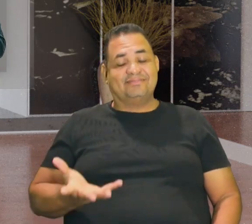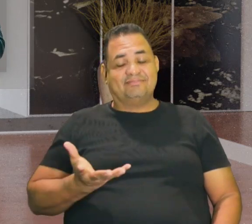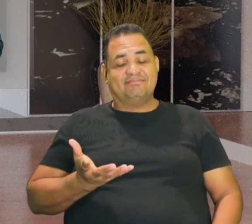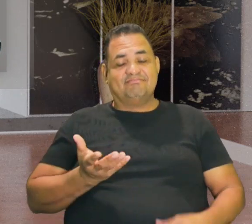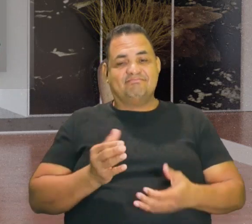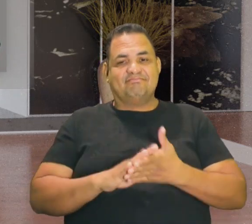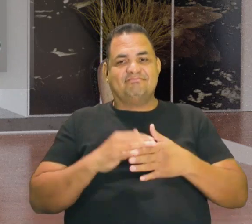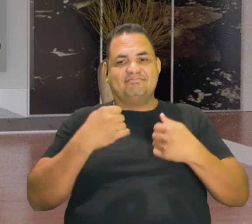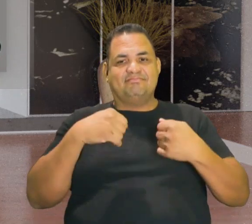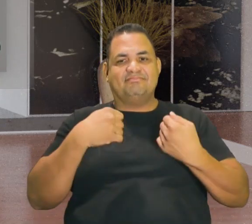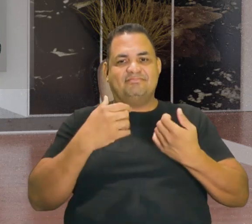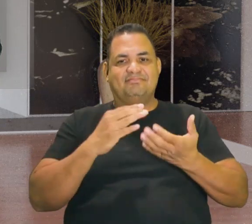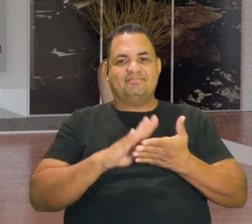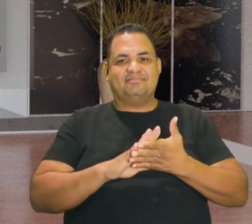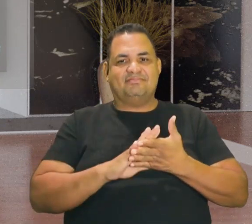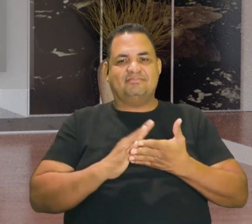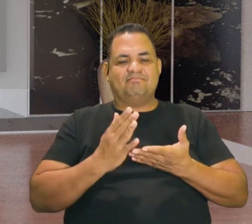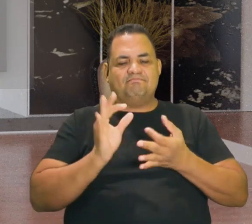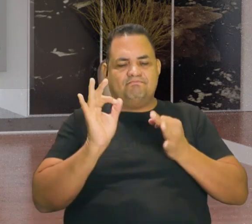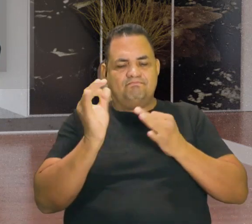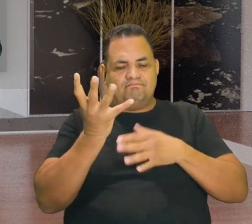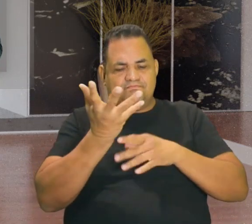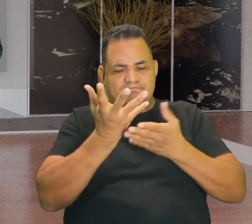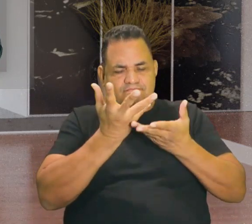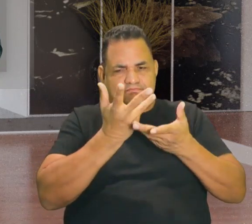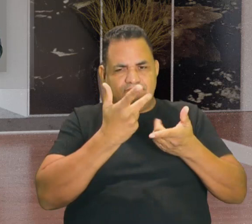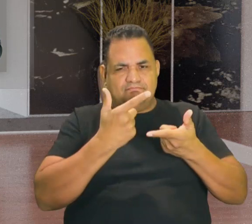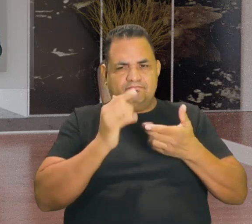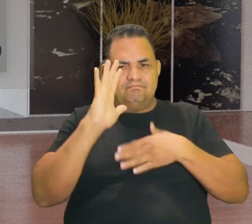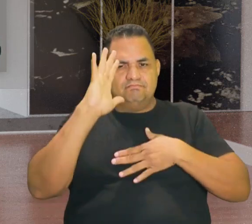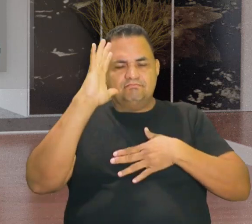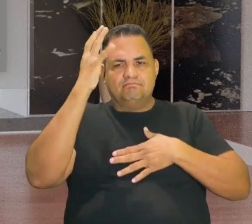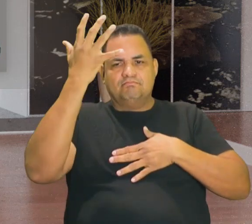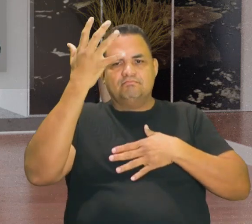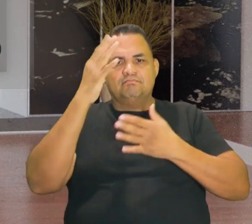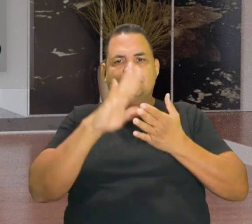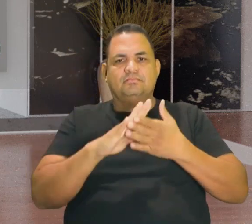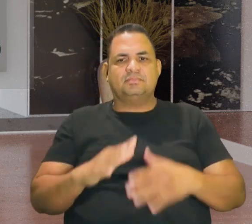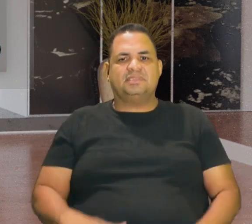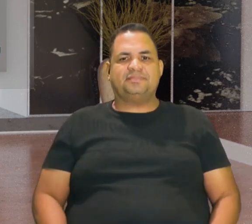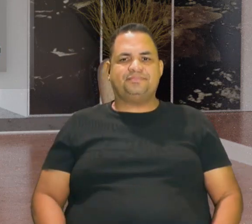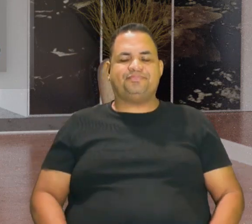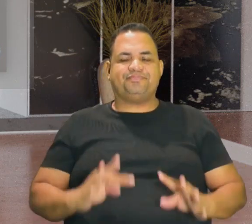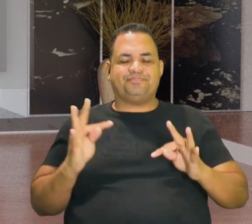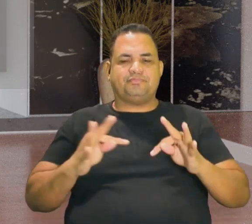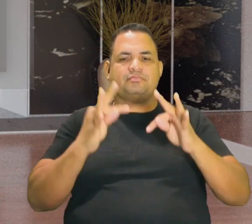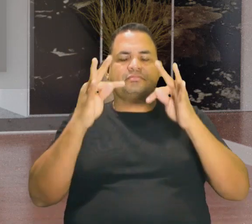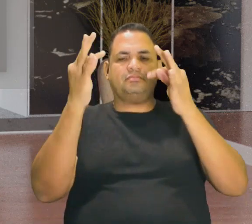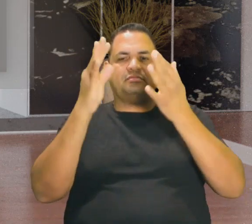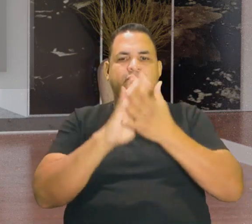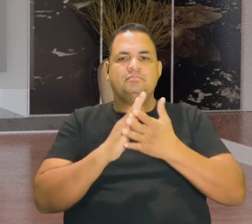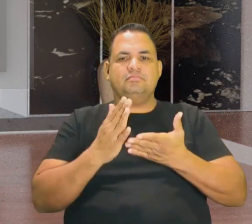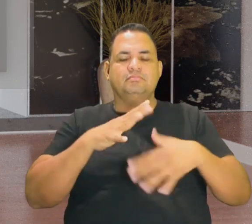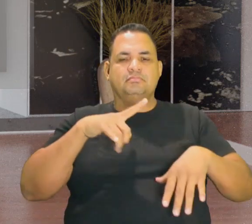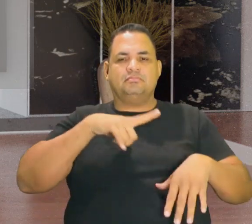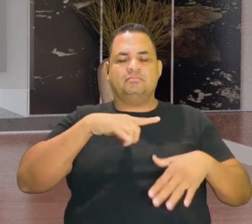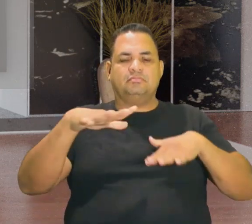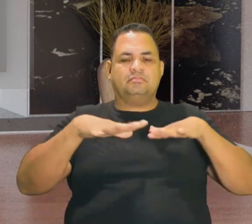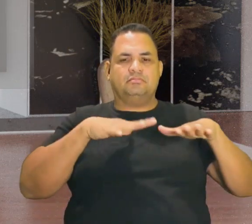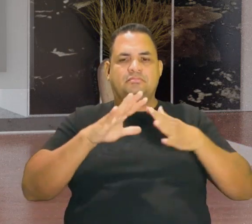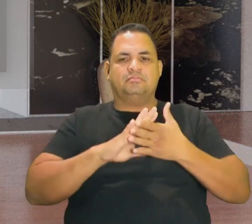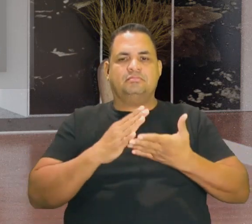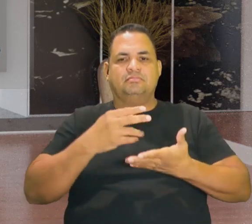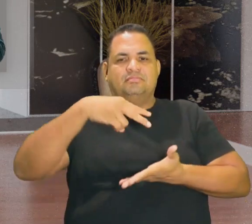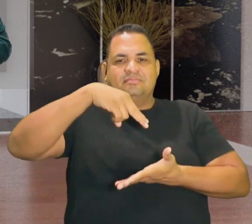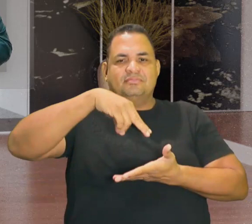precisa ter muita destreza muita capacidade técnica né para esses movimentos aí